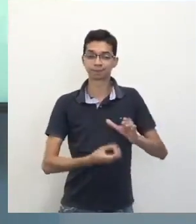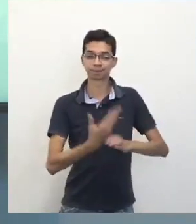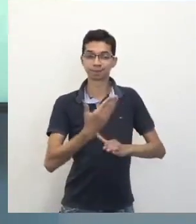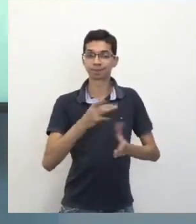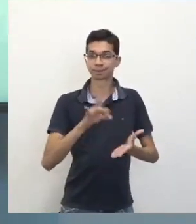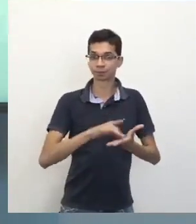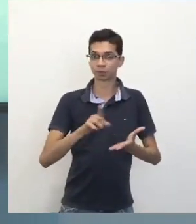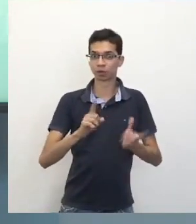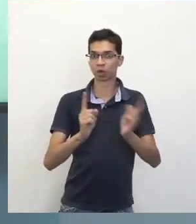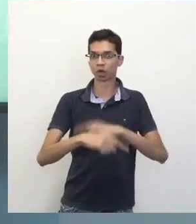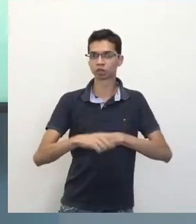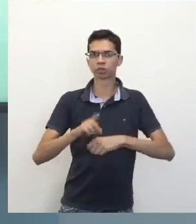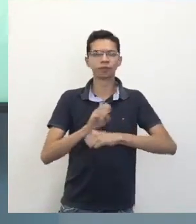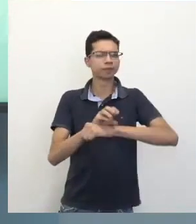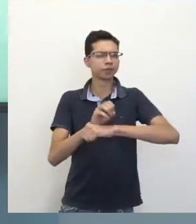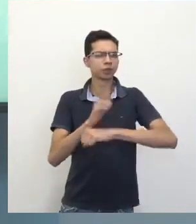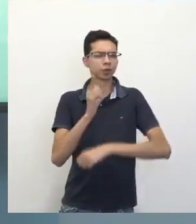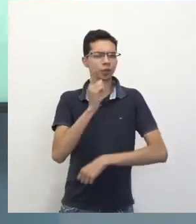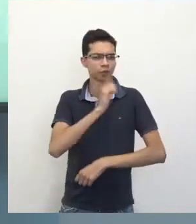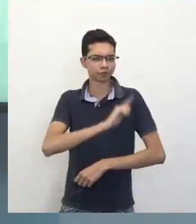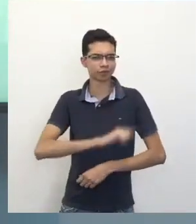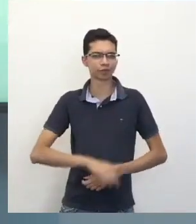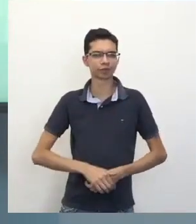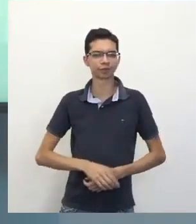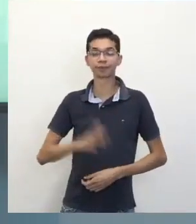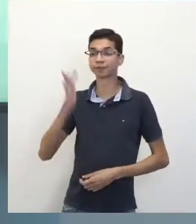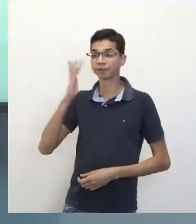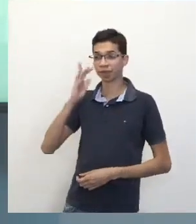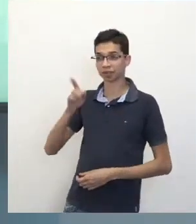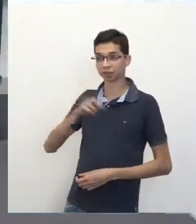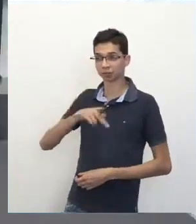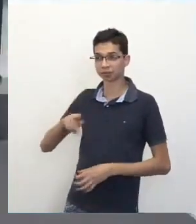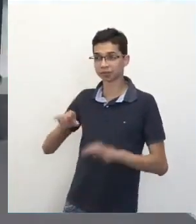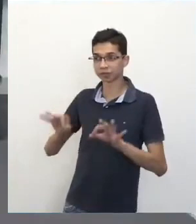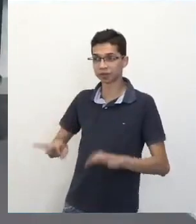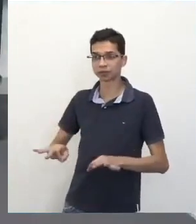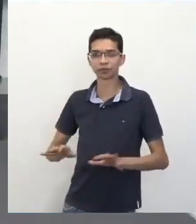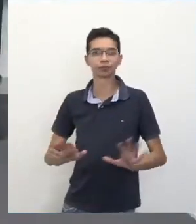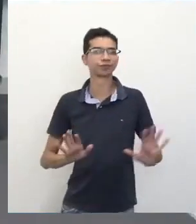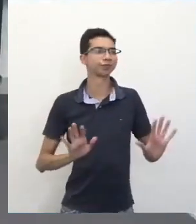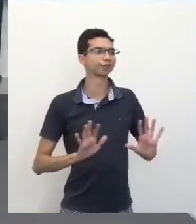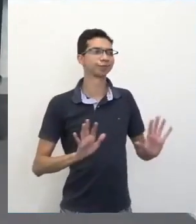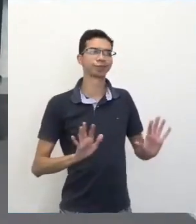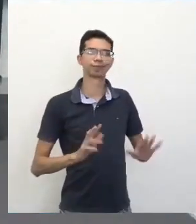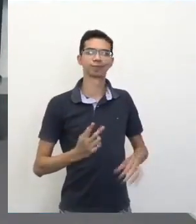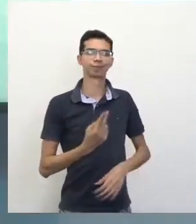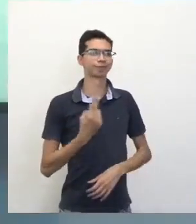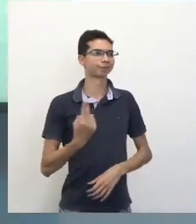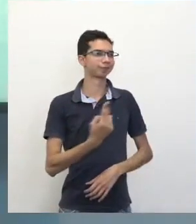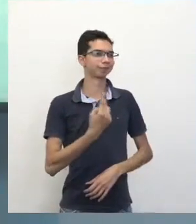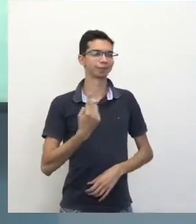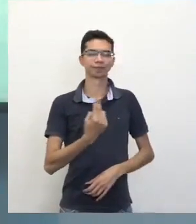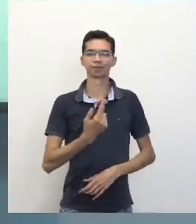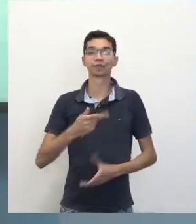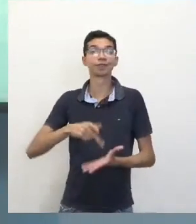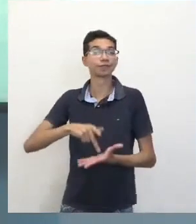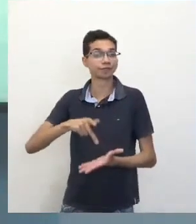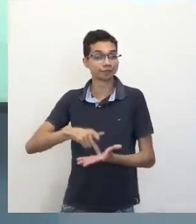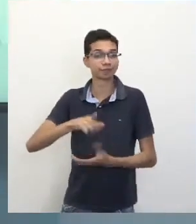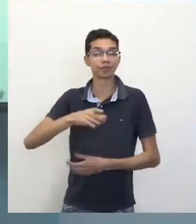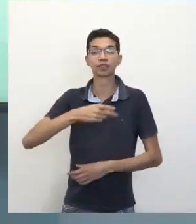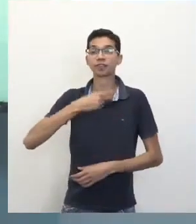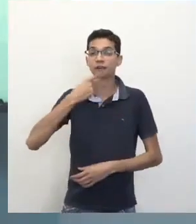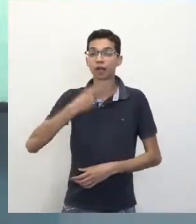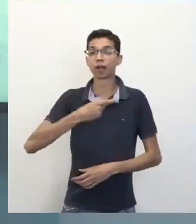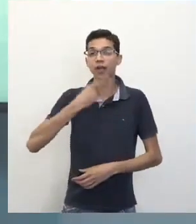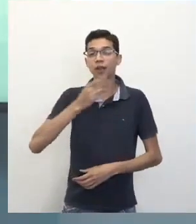projeto? Você vai conseguir passar a mensagem? Você acha, professor, que vai dar certo? De jeito nenhum, né? Não, né, gente? Não vai dar certo. Ou seja, você vai estar falando de